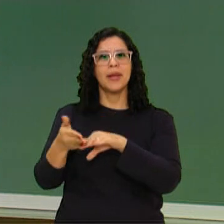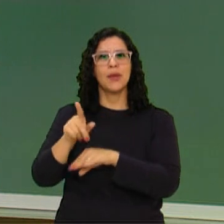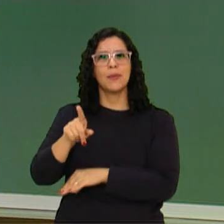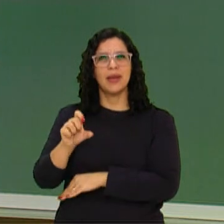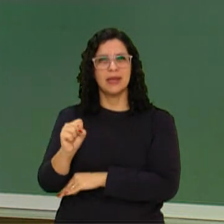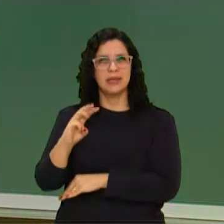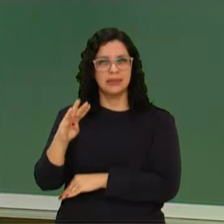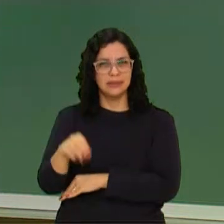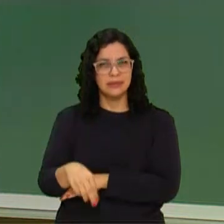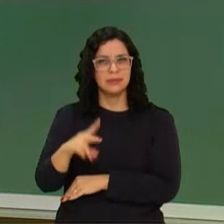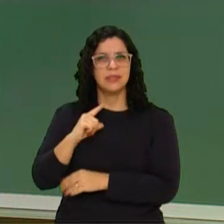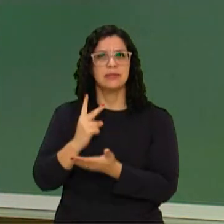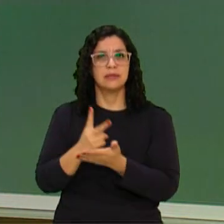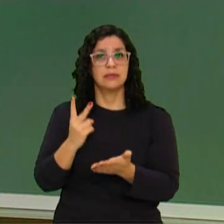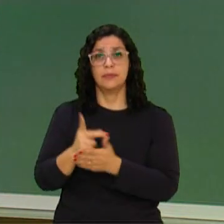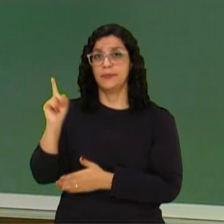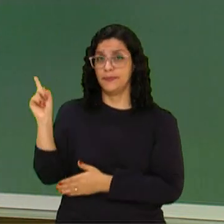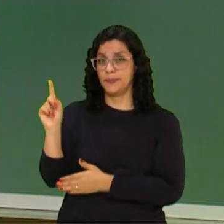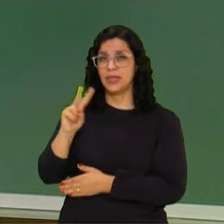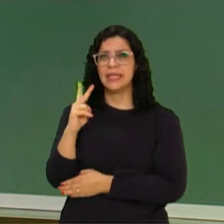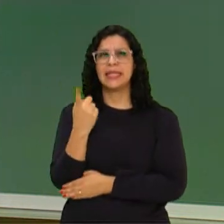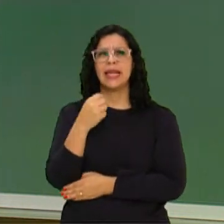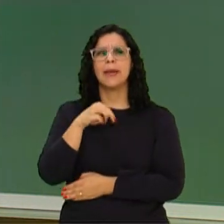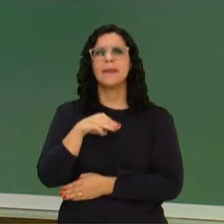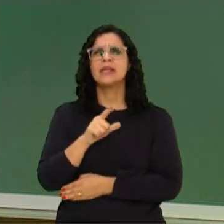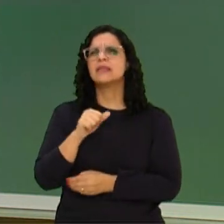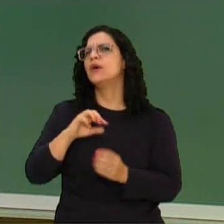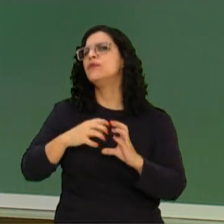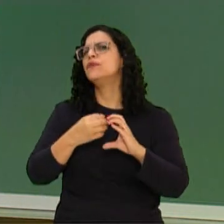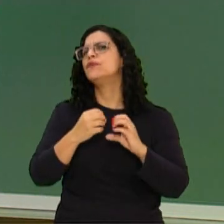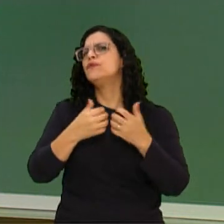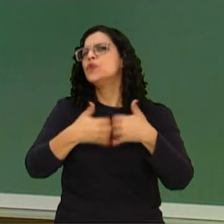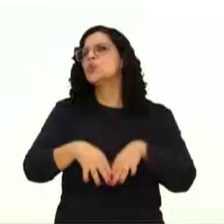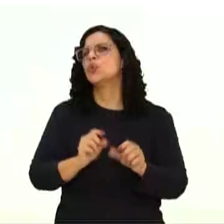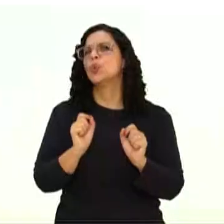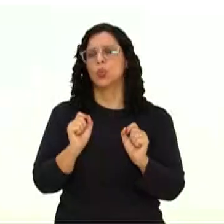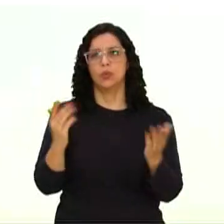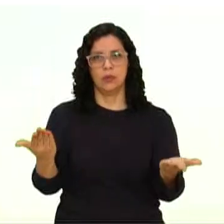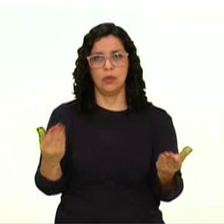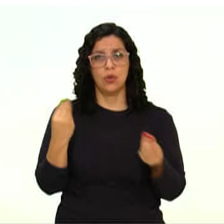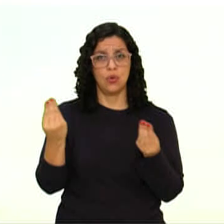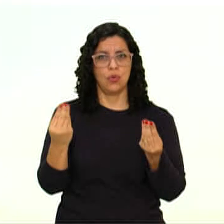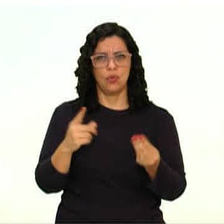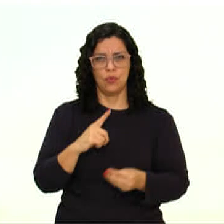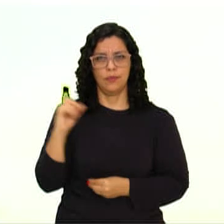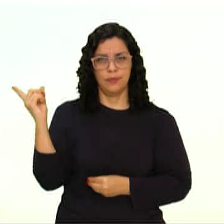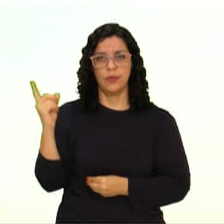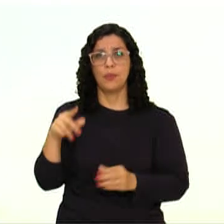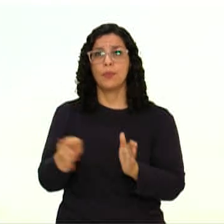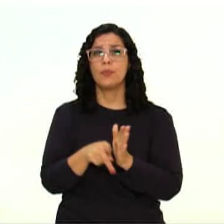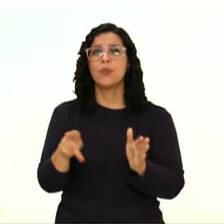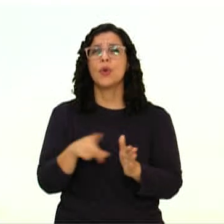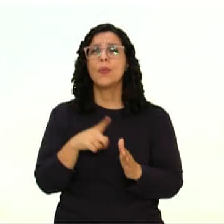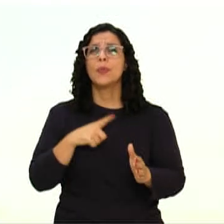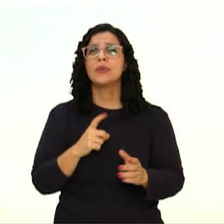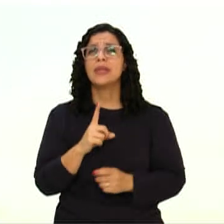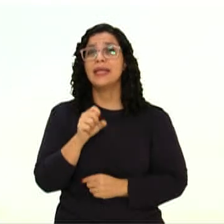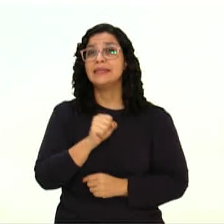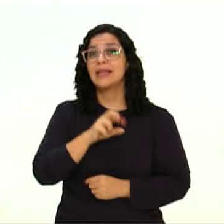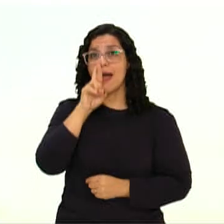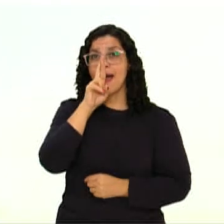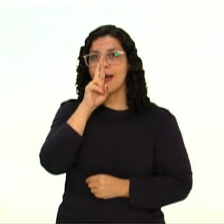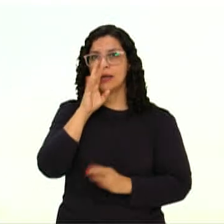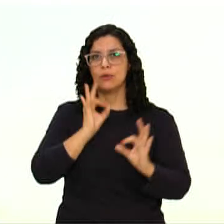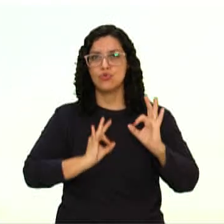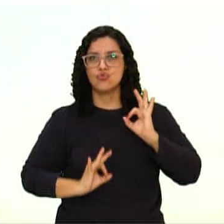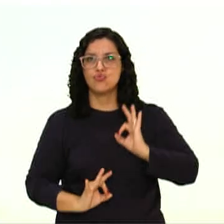perfeito? As hemácias, para que elas servem? Qual a função, né? Elas estão ligadas ali ao transporte de oxigênio, porque